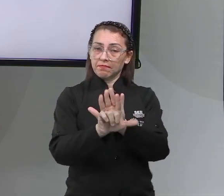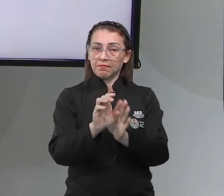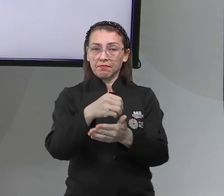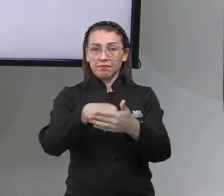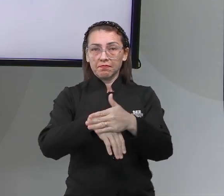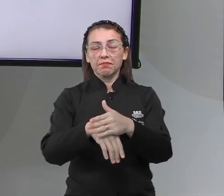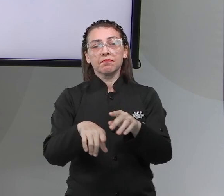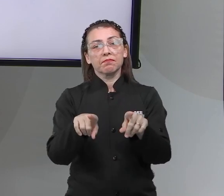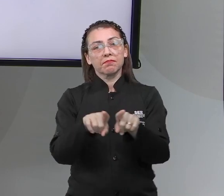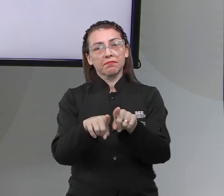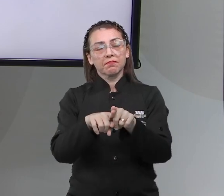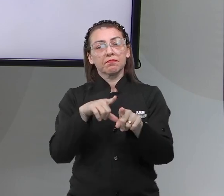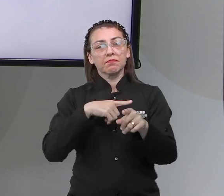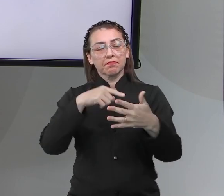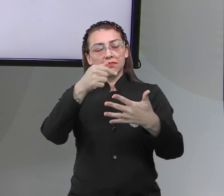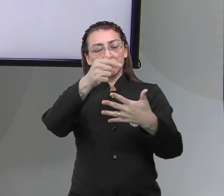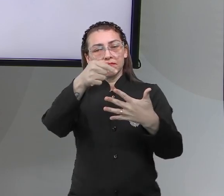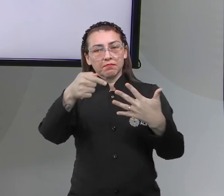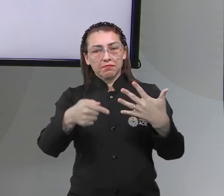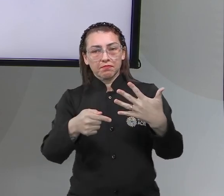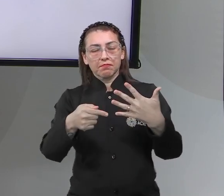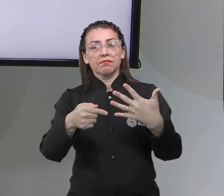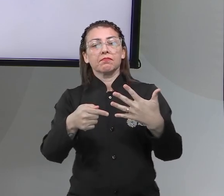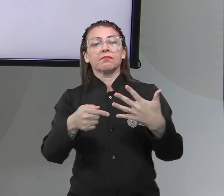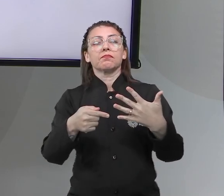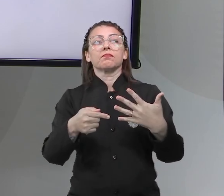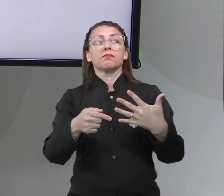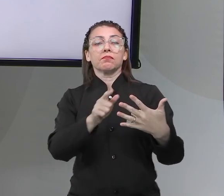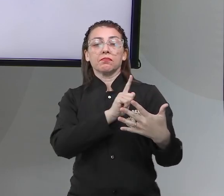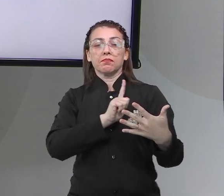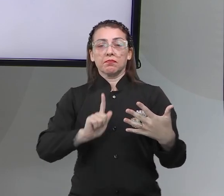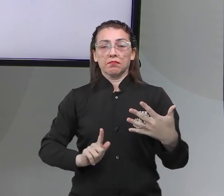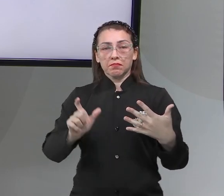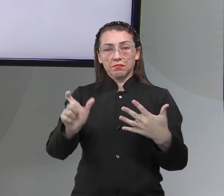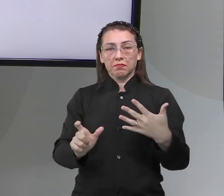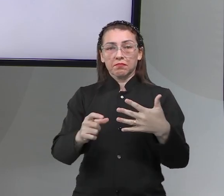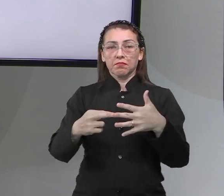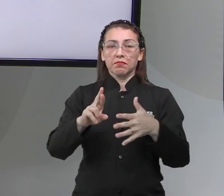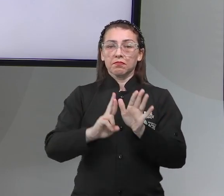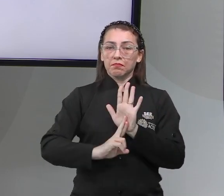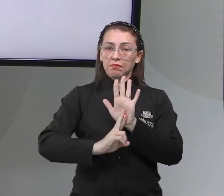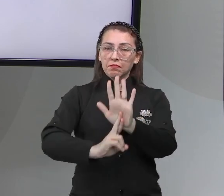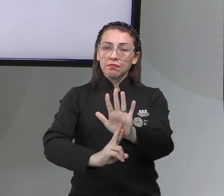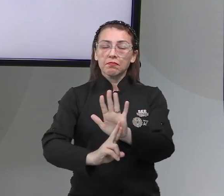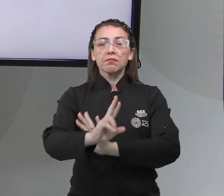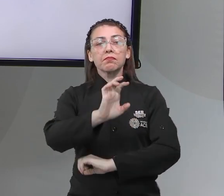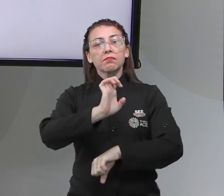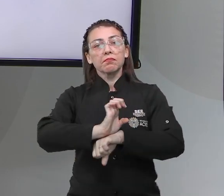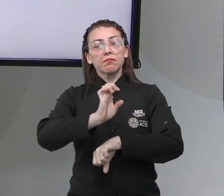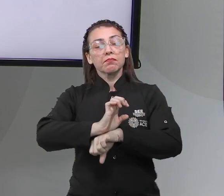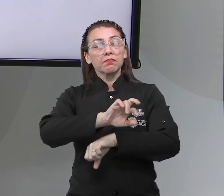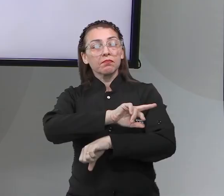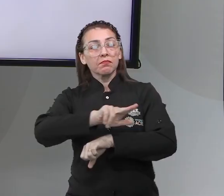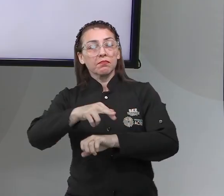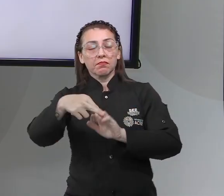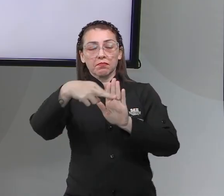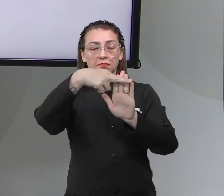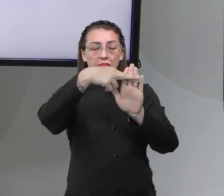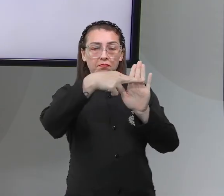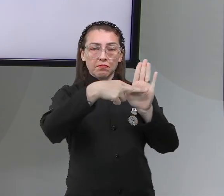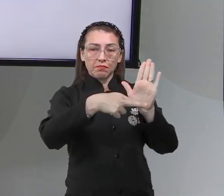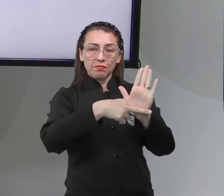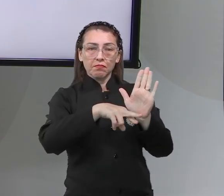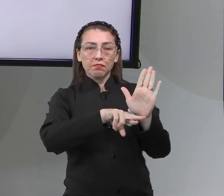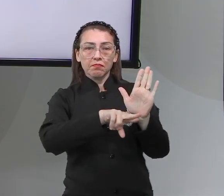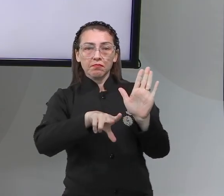leis. Existem critérios. Um governante, um representante do Estado, ele não é a regra, ele